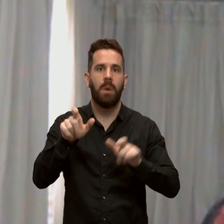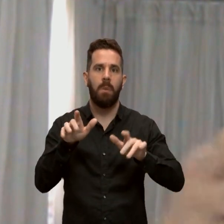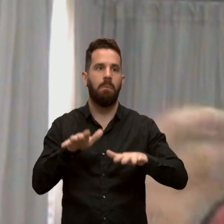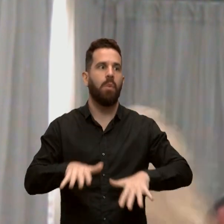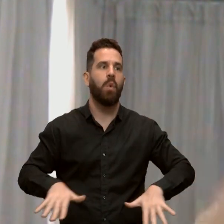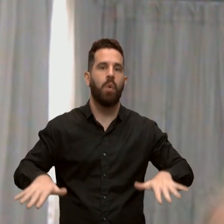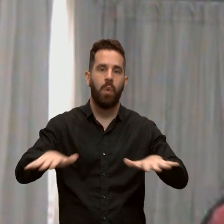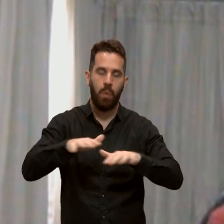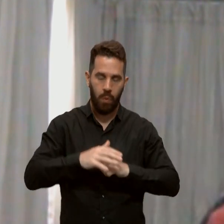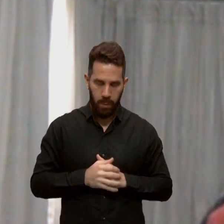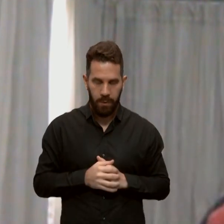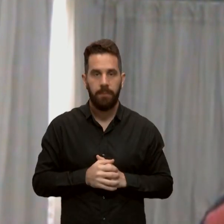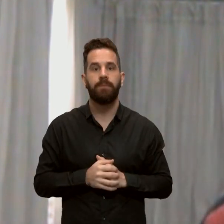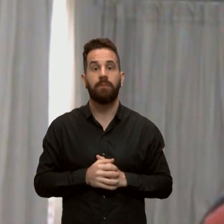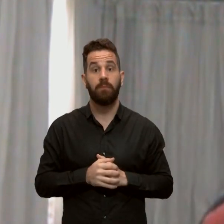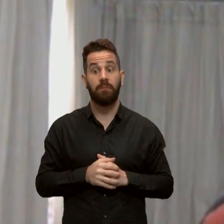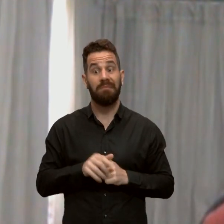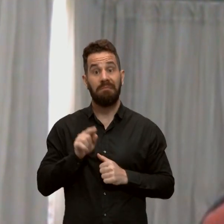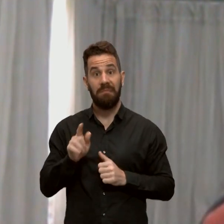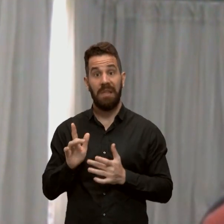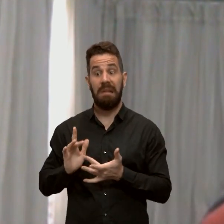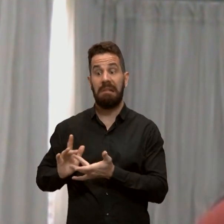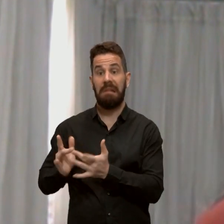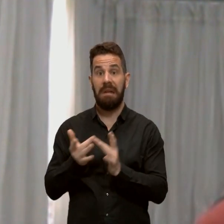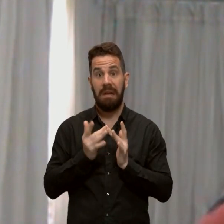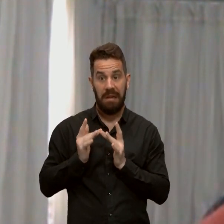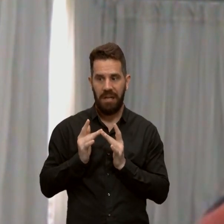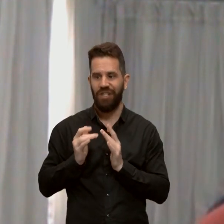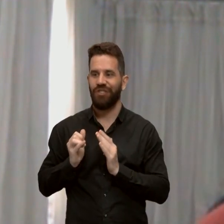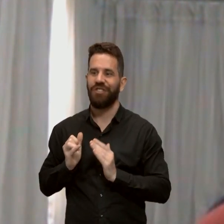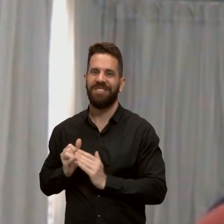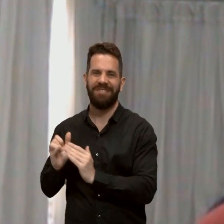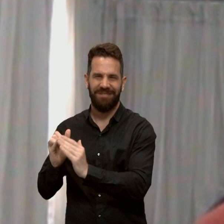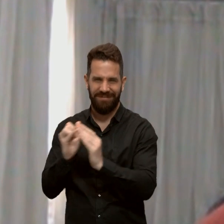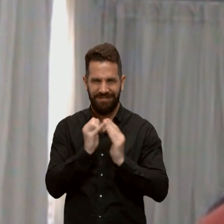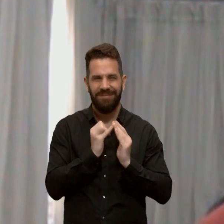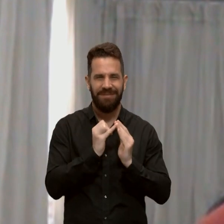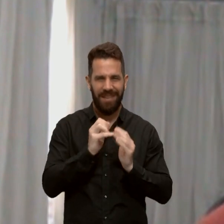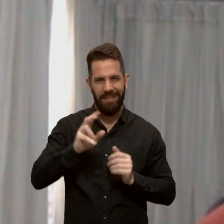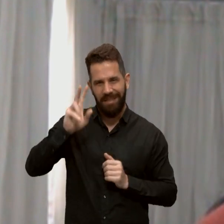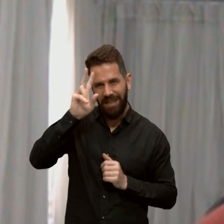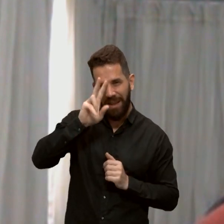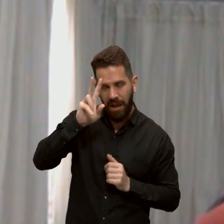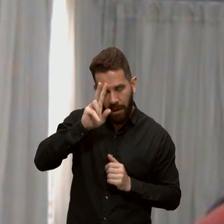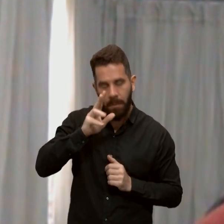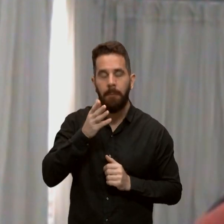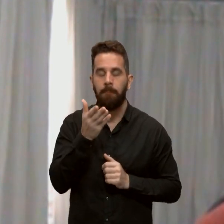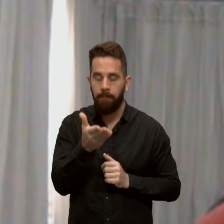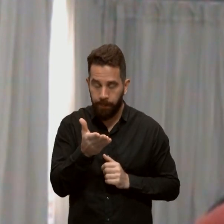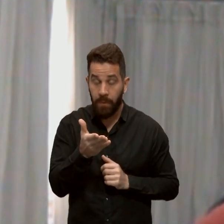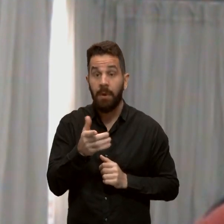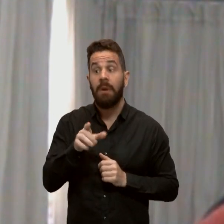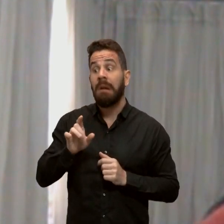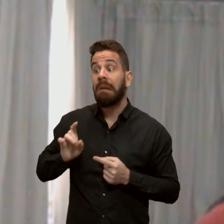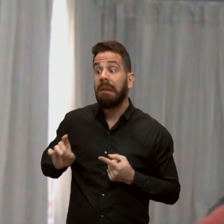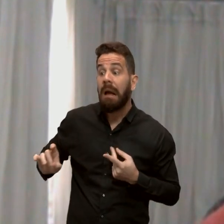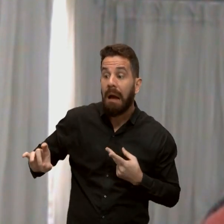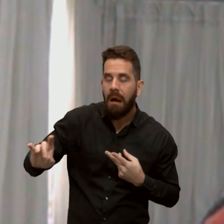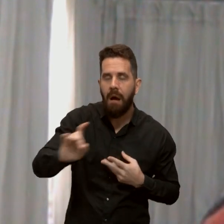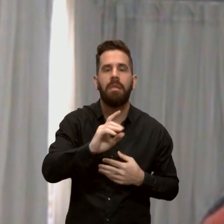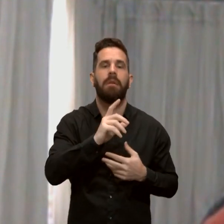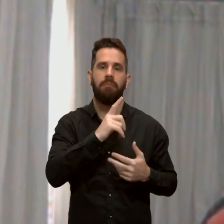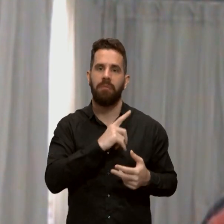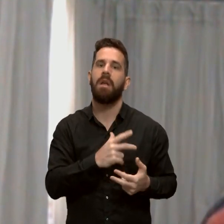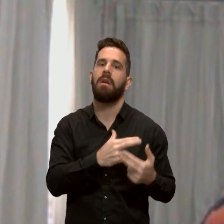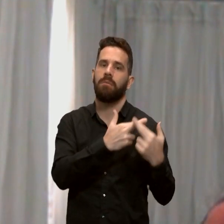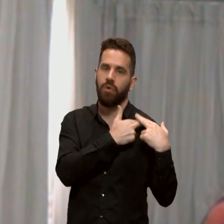Essa rede de instituições que constitui o projeto tem, cada uma, um papel muito importante nessa